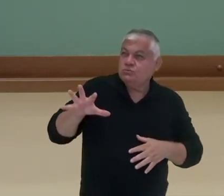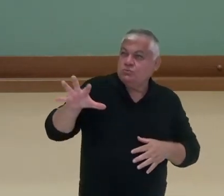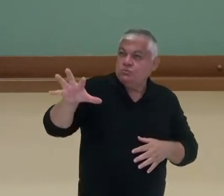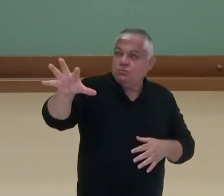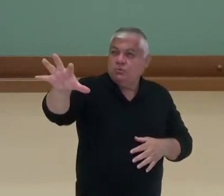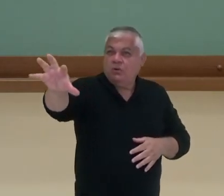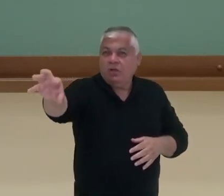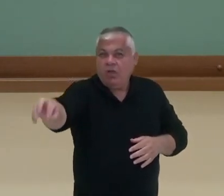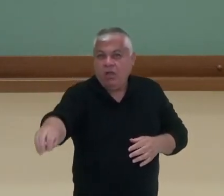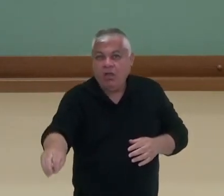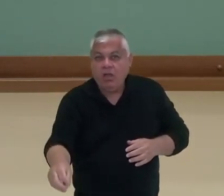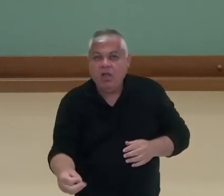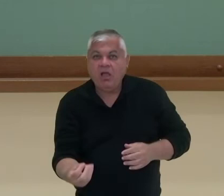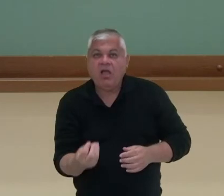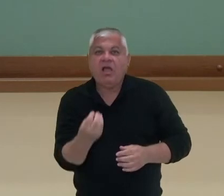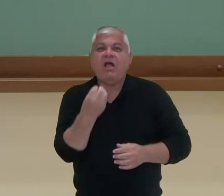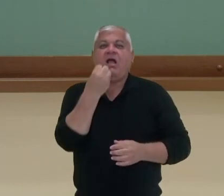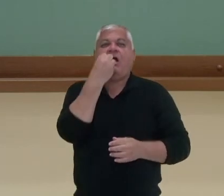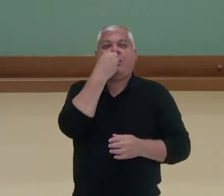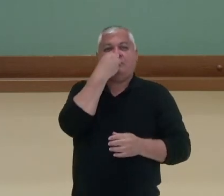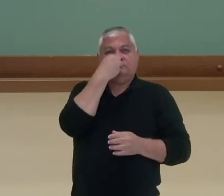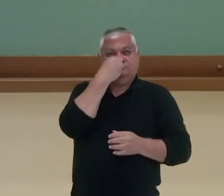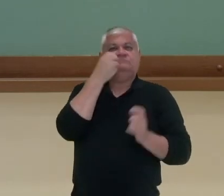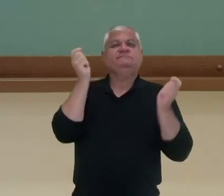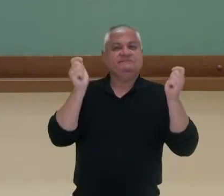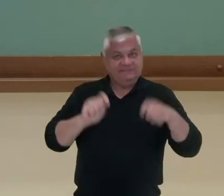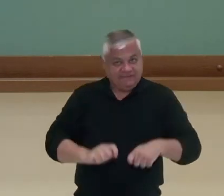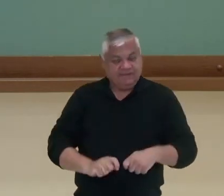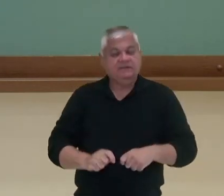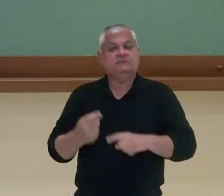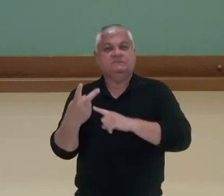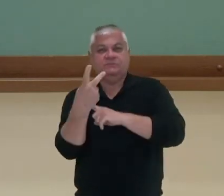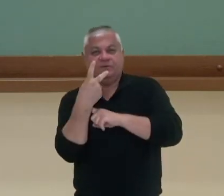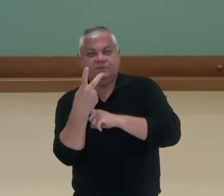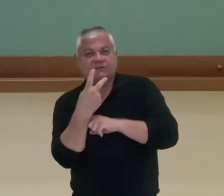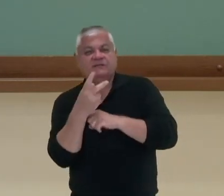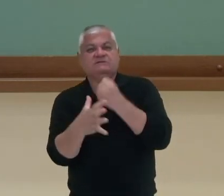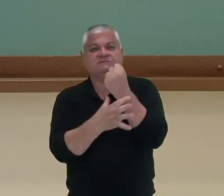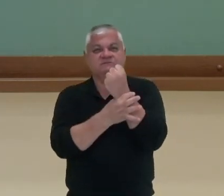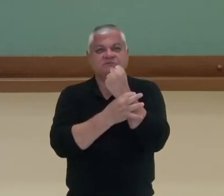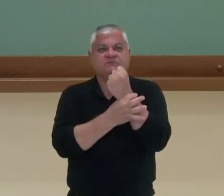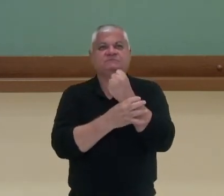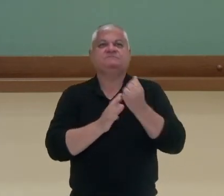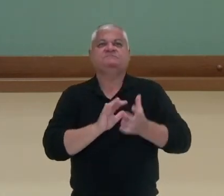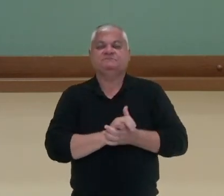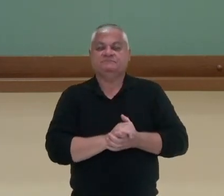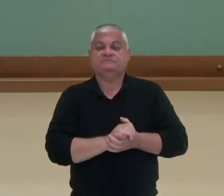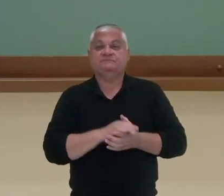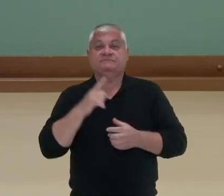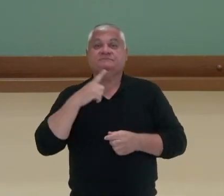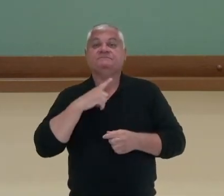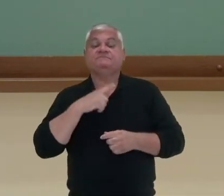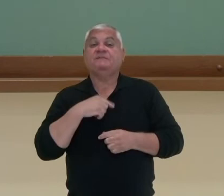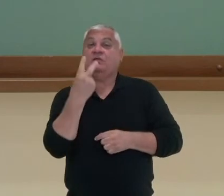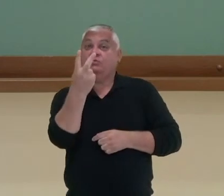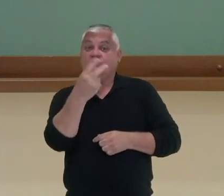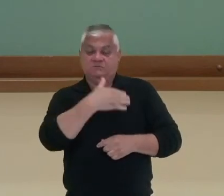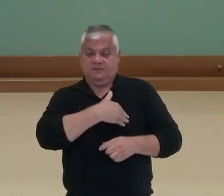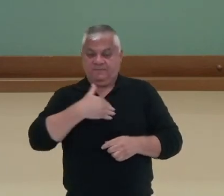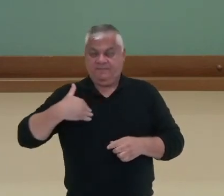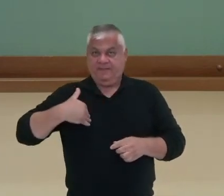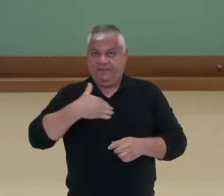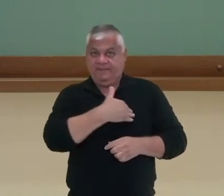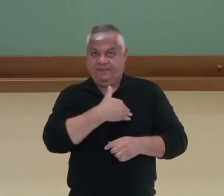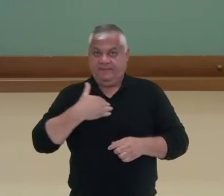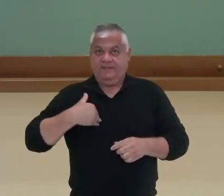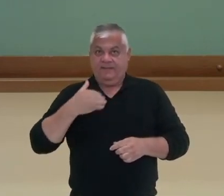alimento com agilidade e voltar para o meu lugar, fico protegido, fico seguro, Tem duas glândulas mamárias, o tronco